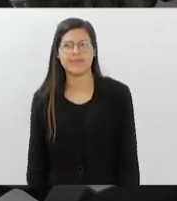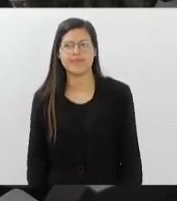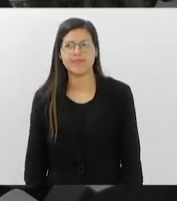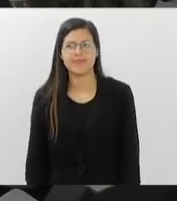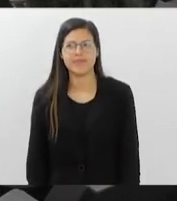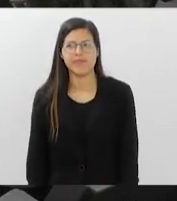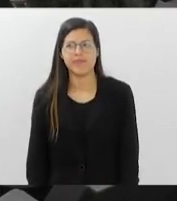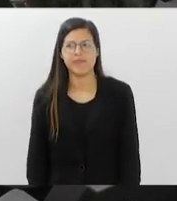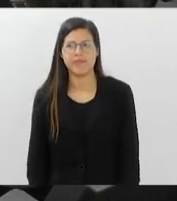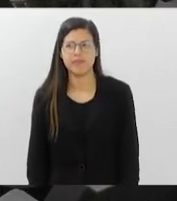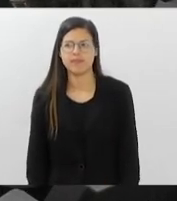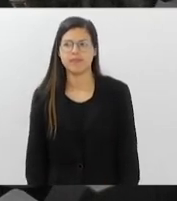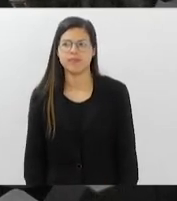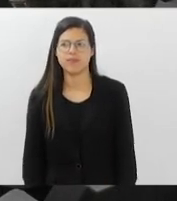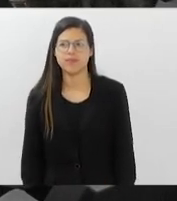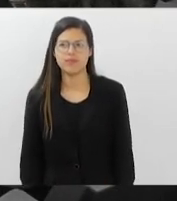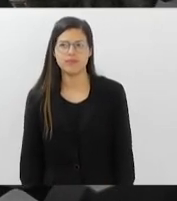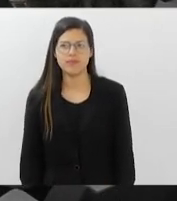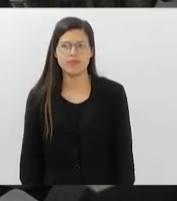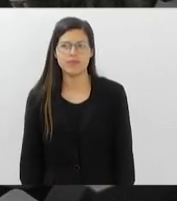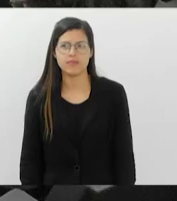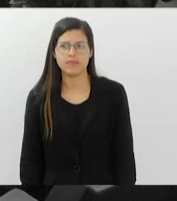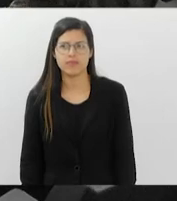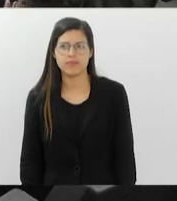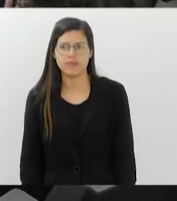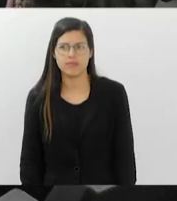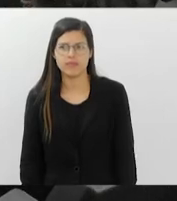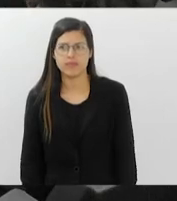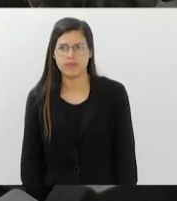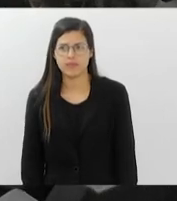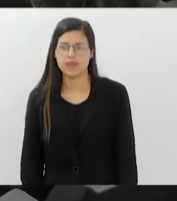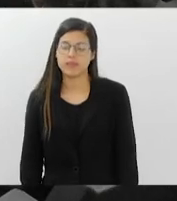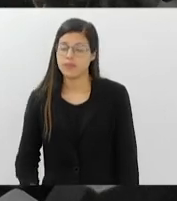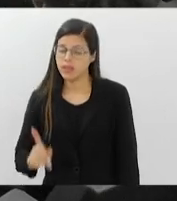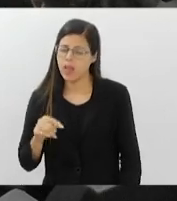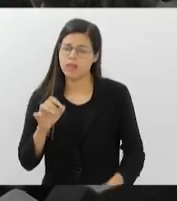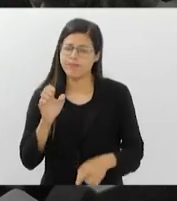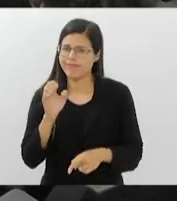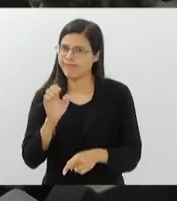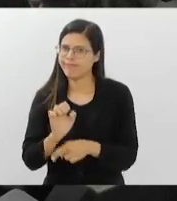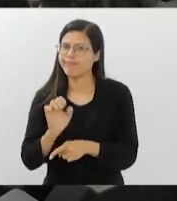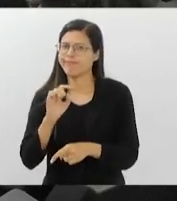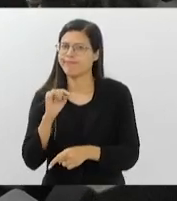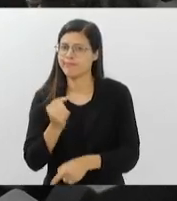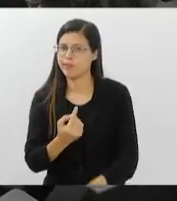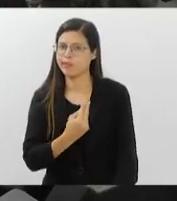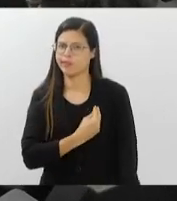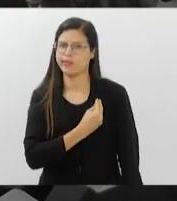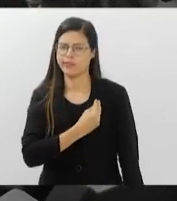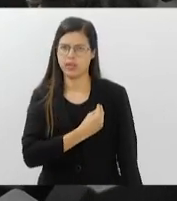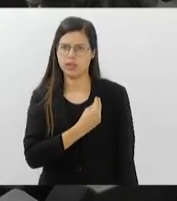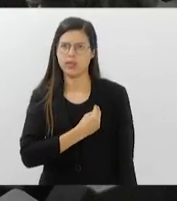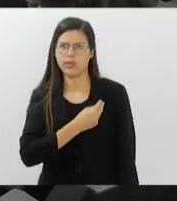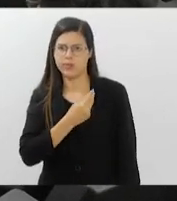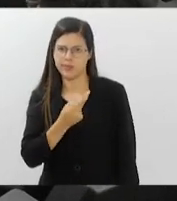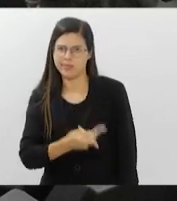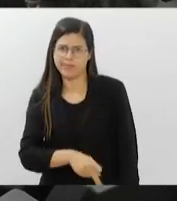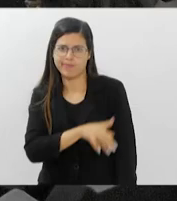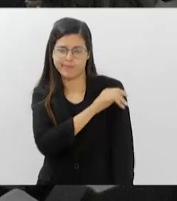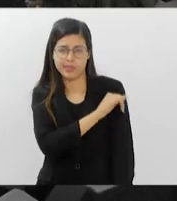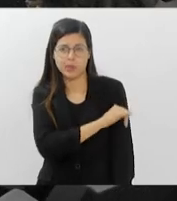e exatamente o estado de coisas que nós estamos vivendo no nosso Estado do Rio de Janeiro